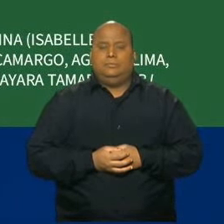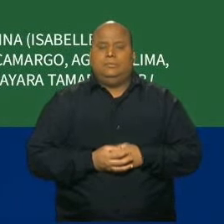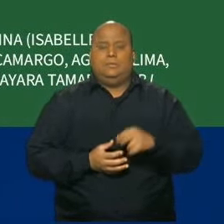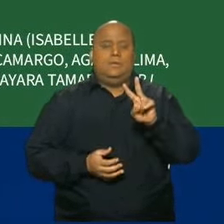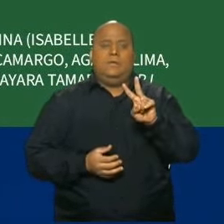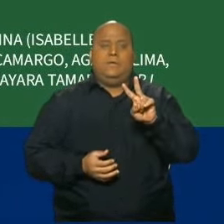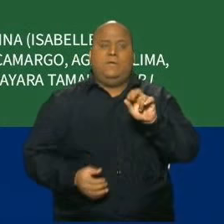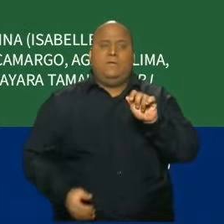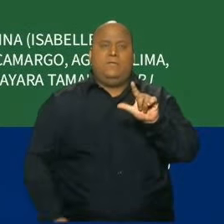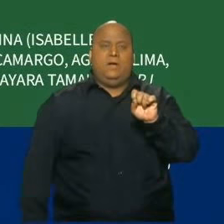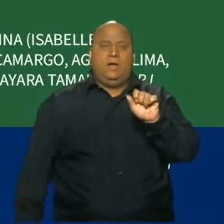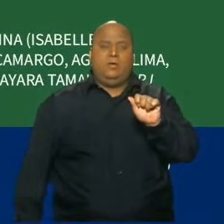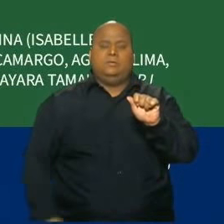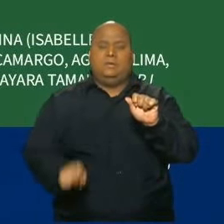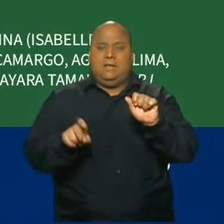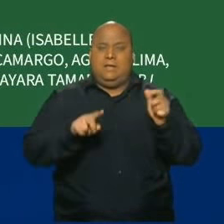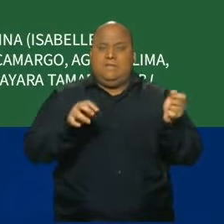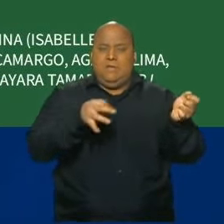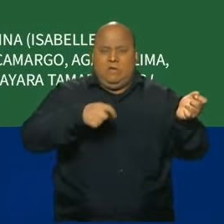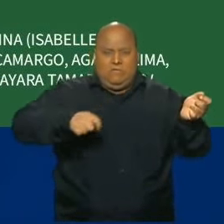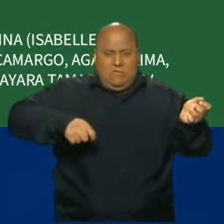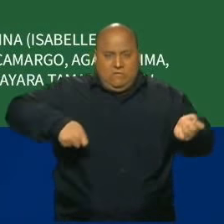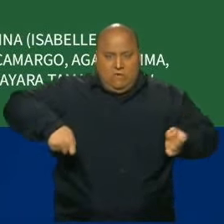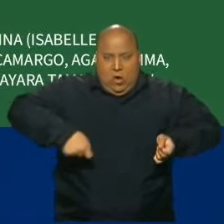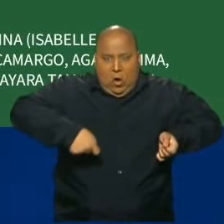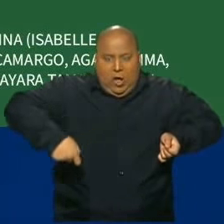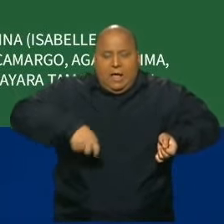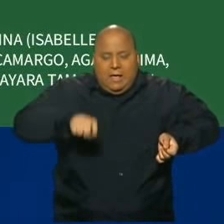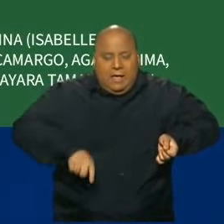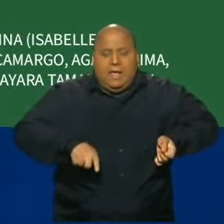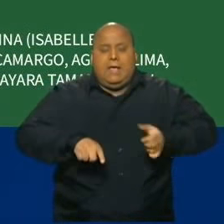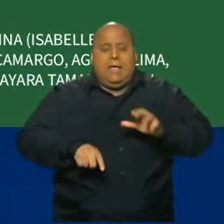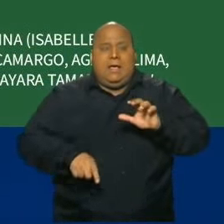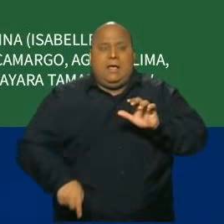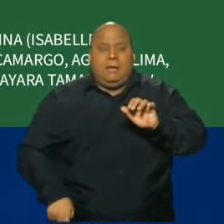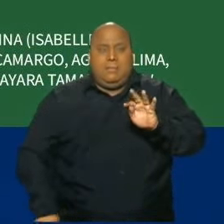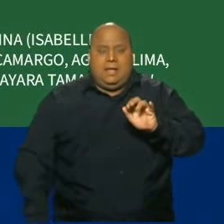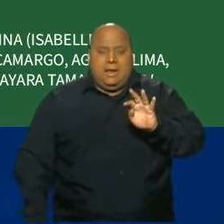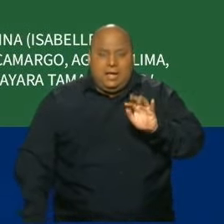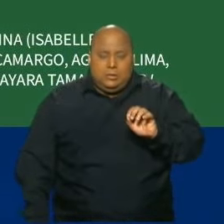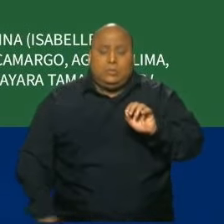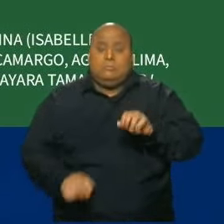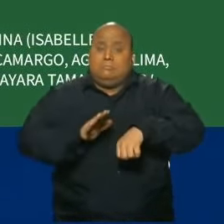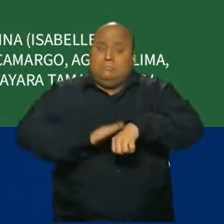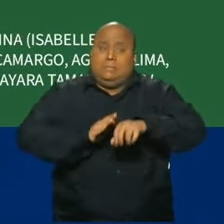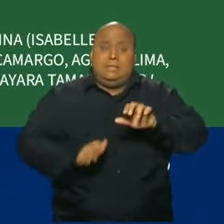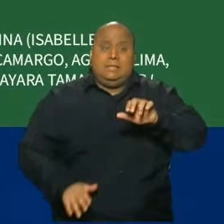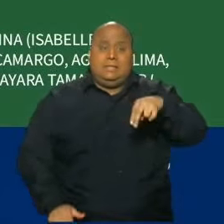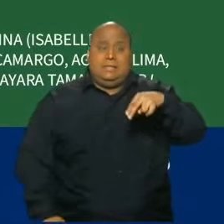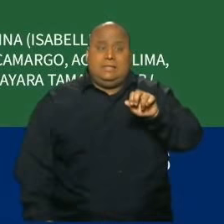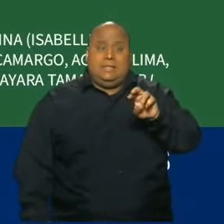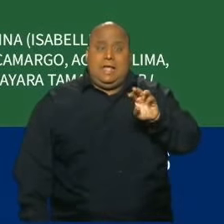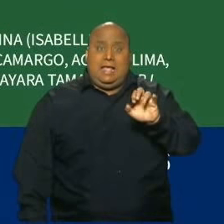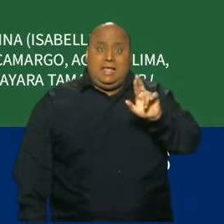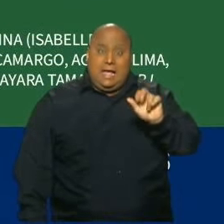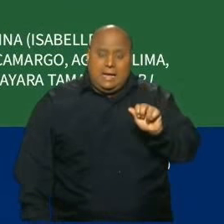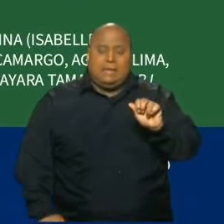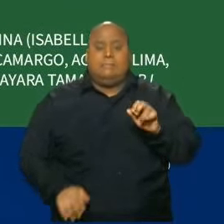Valsa número 1 para quarteto de violoncelos, transcrição para Camerata de Esquina, autoria Nayara